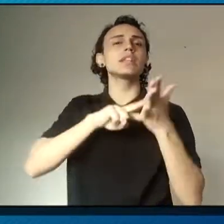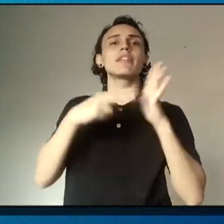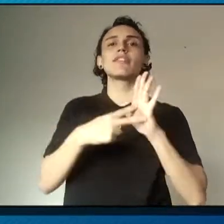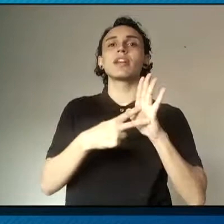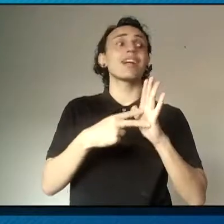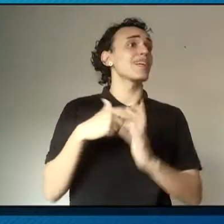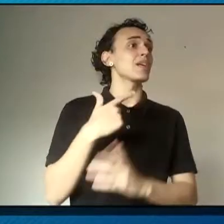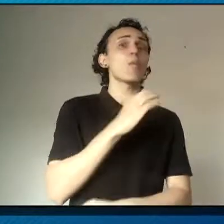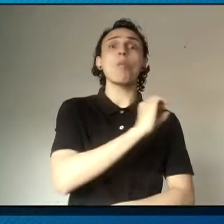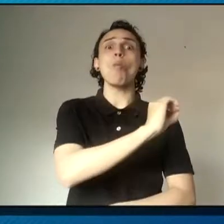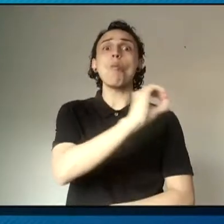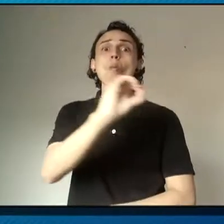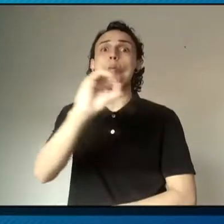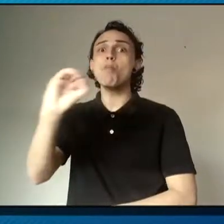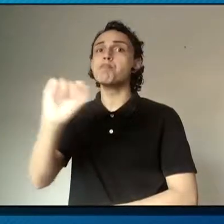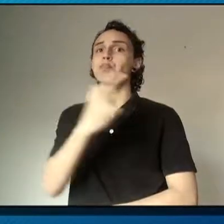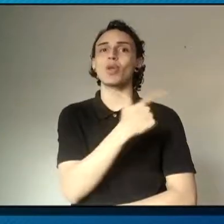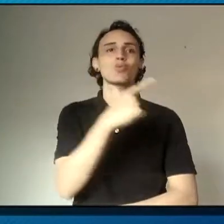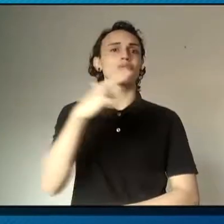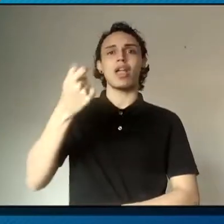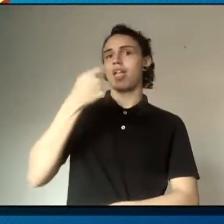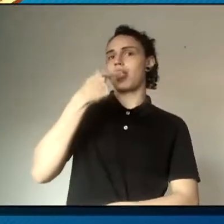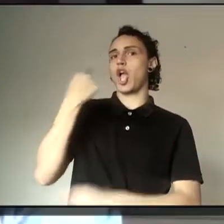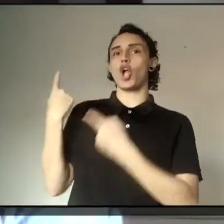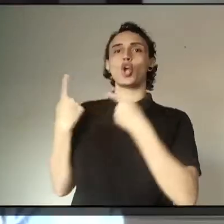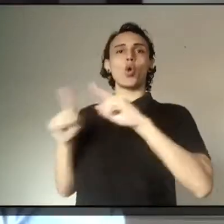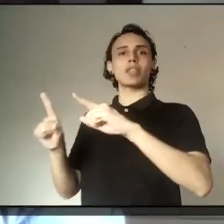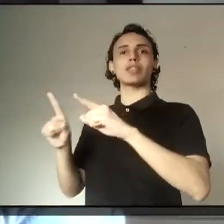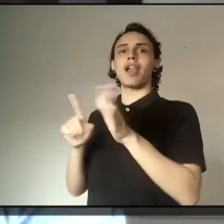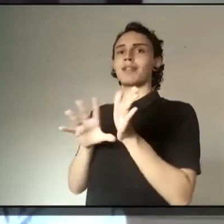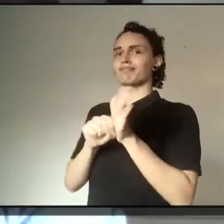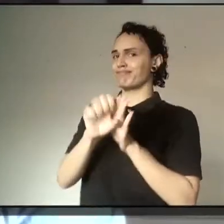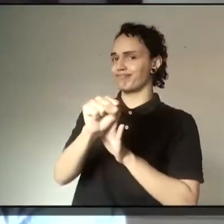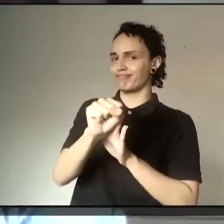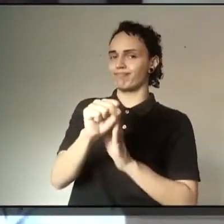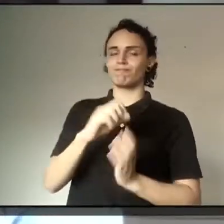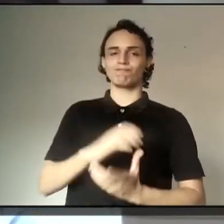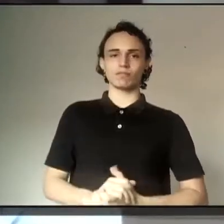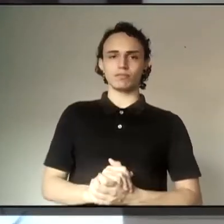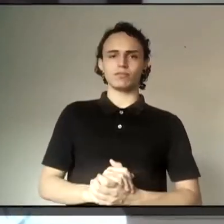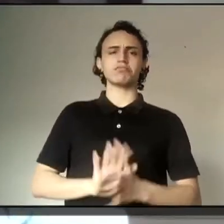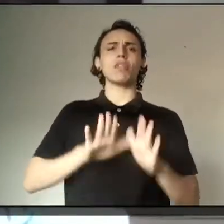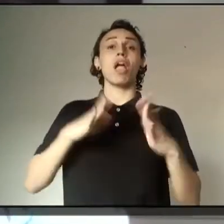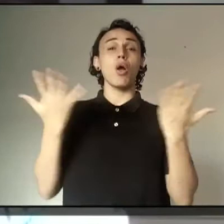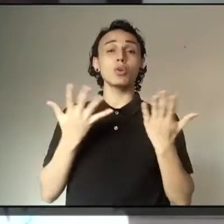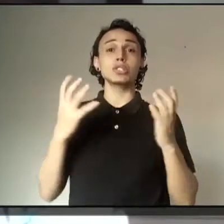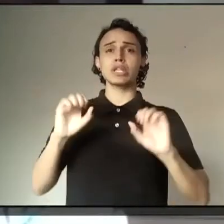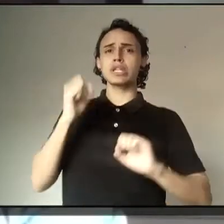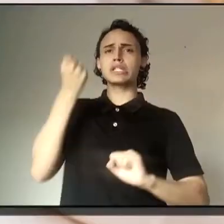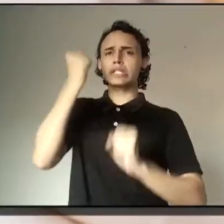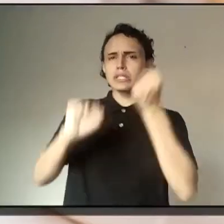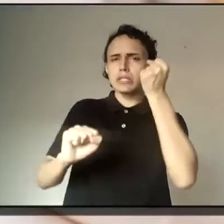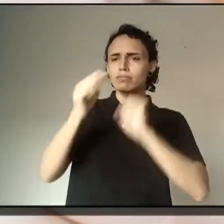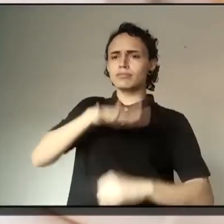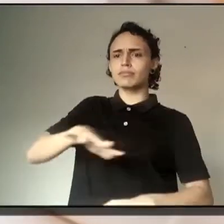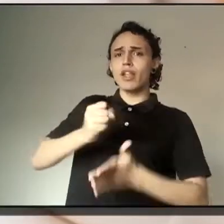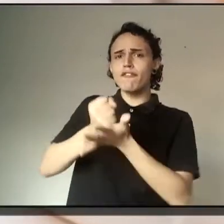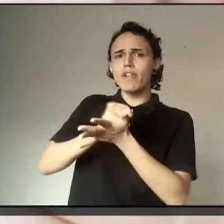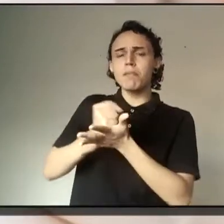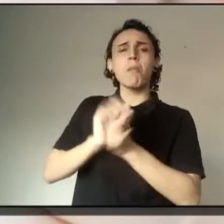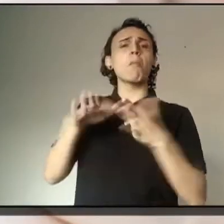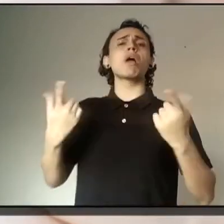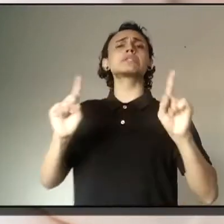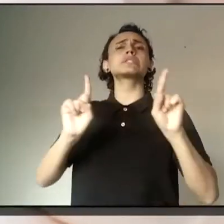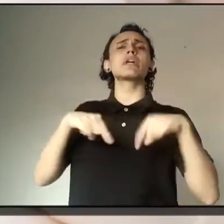pan-resistente, ou seja, não há nem mesmo um antibiótico capaz de inibir o crescimento daquela bactéria. Qual é o